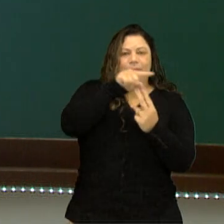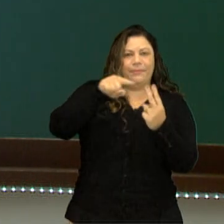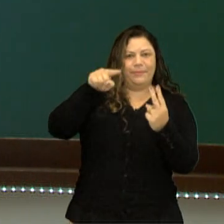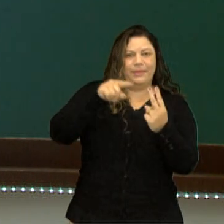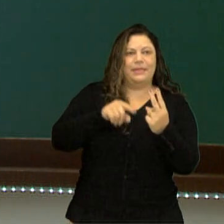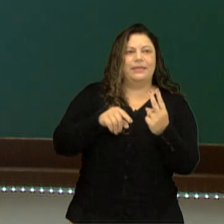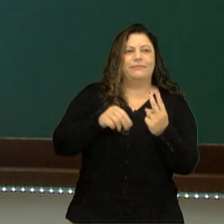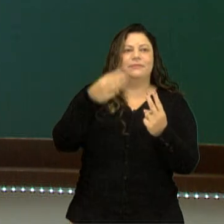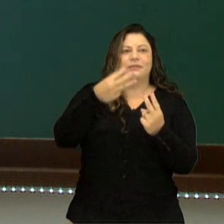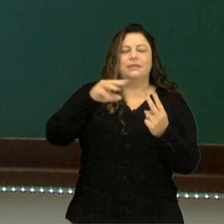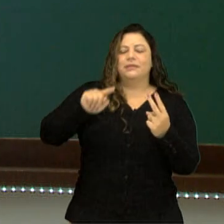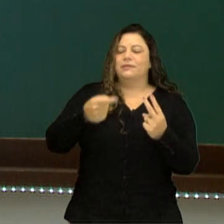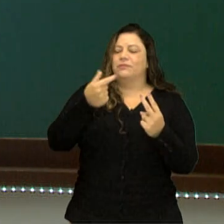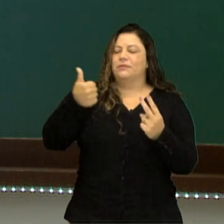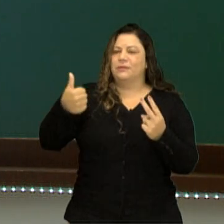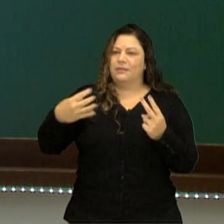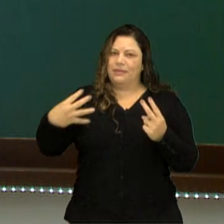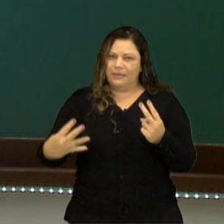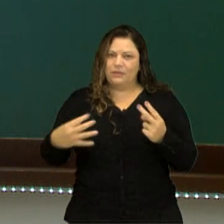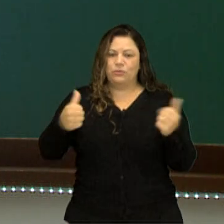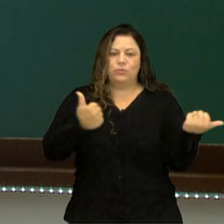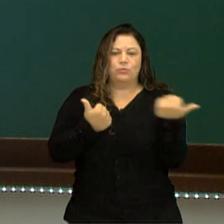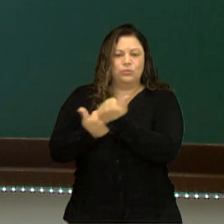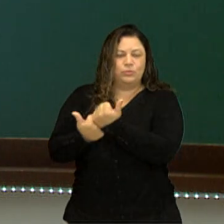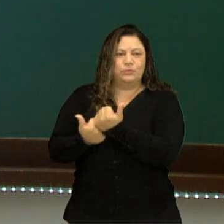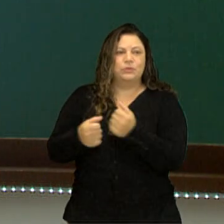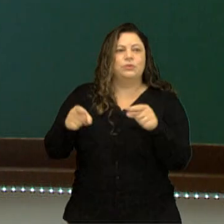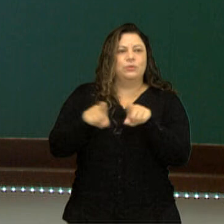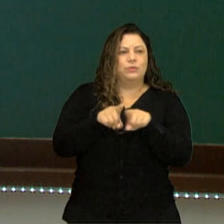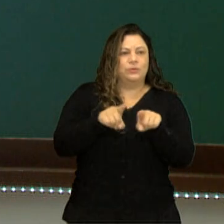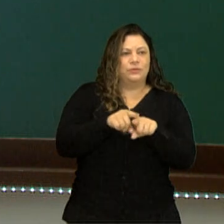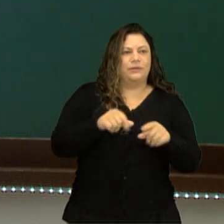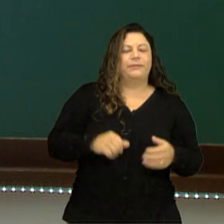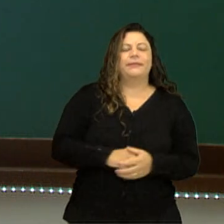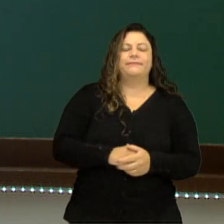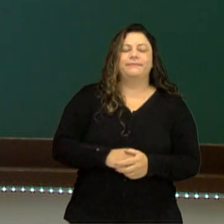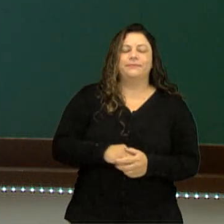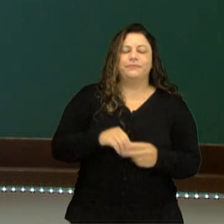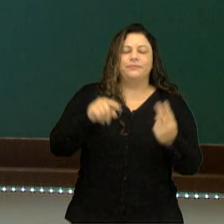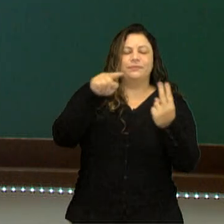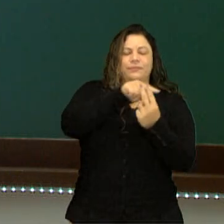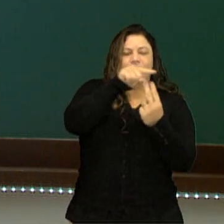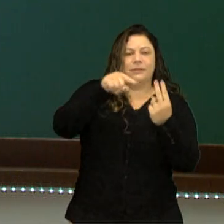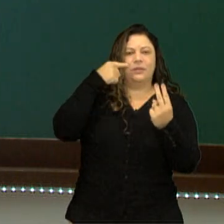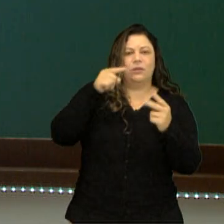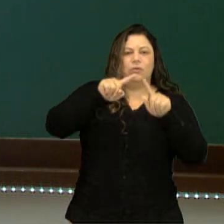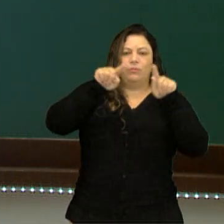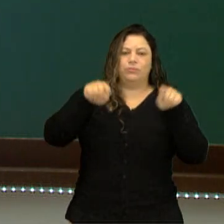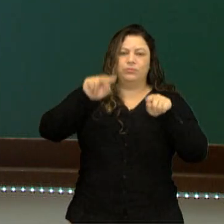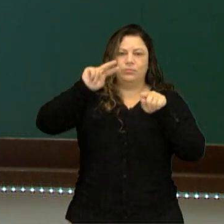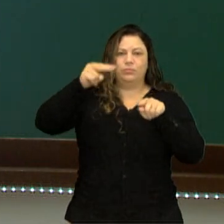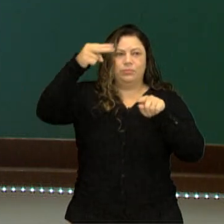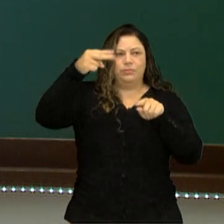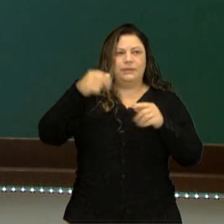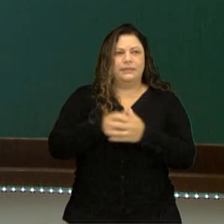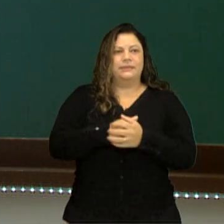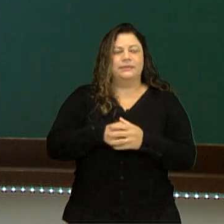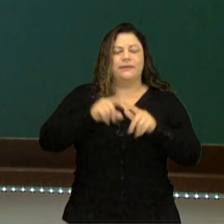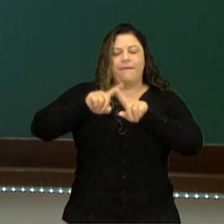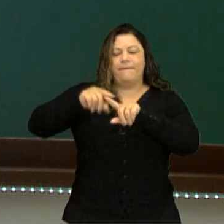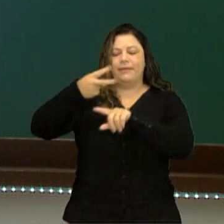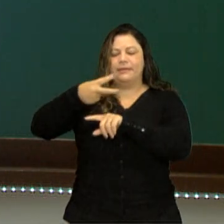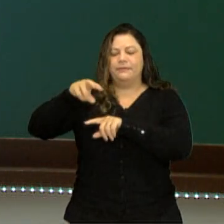problema 3,14. Substituímos também o 3,14. 10 ao quadrado, 100 vezes a altura